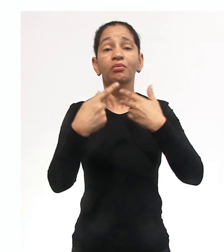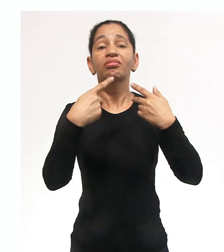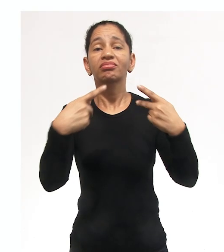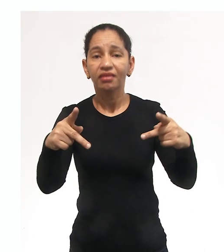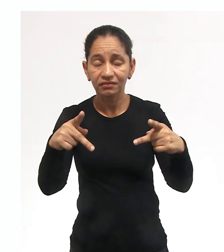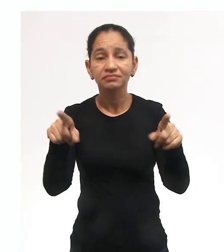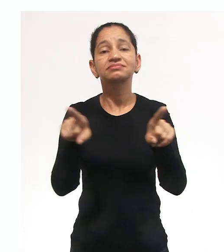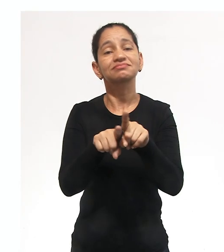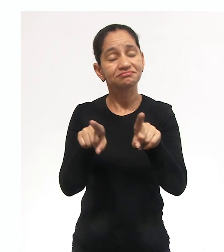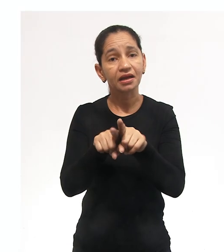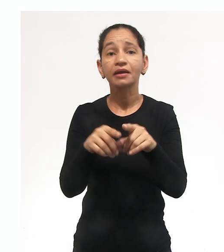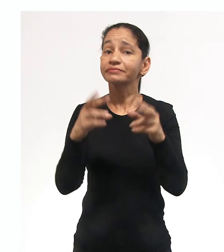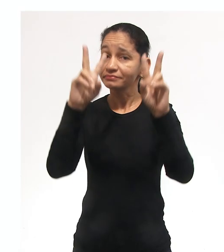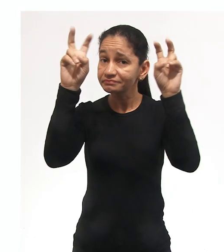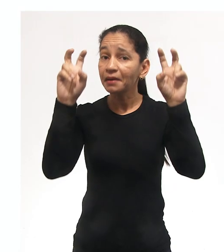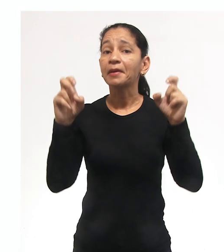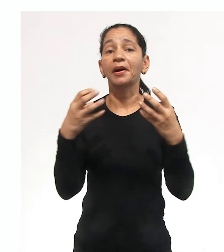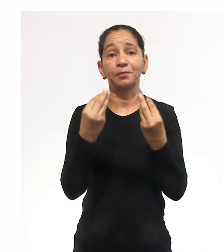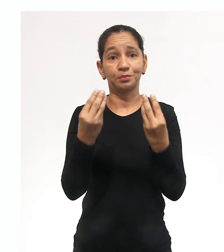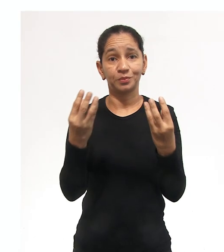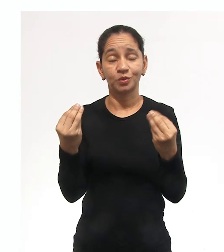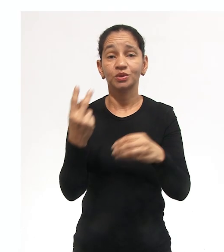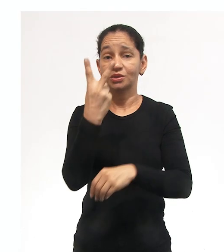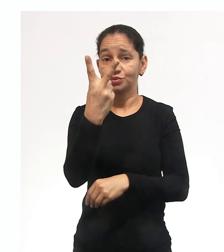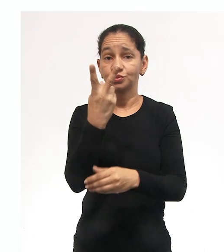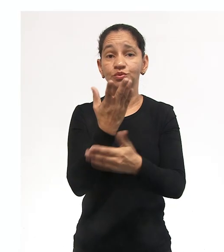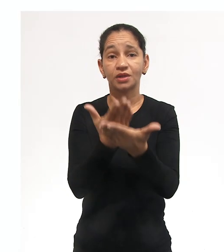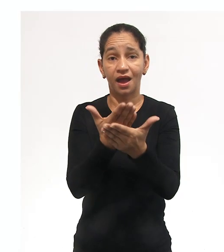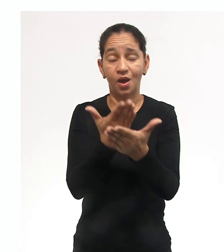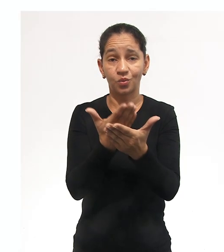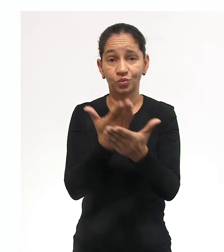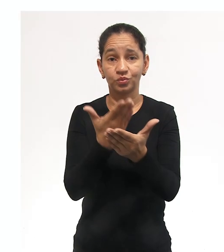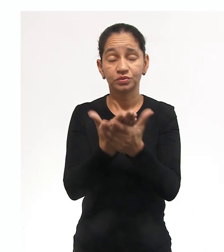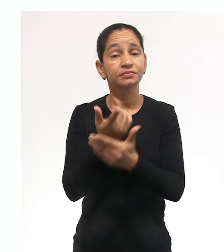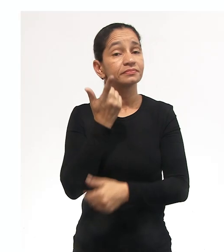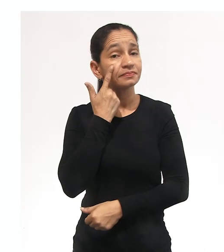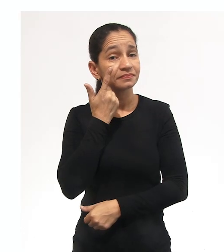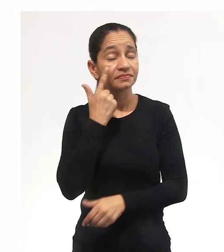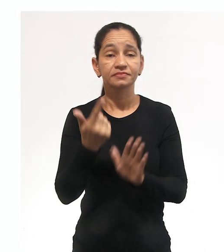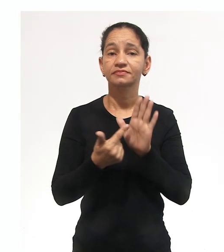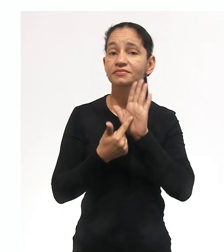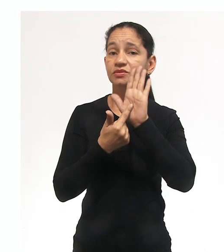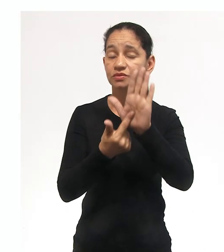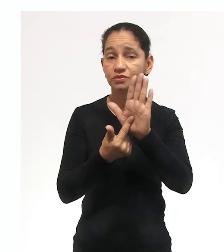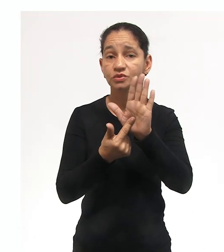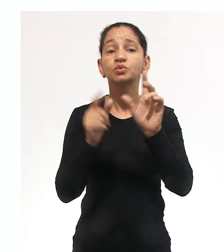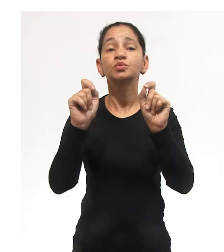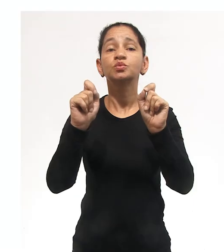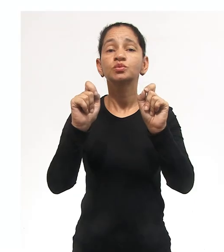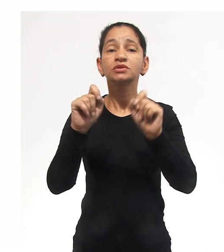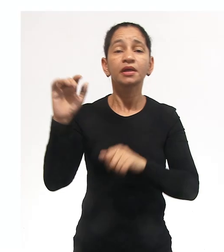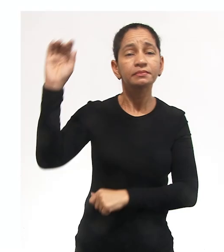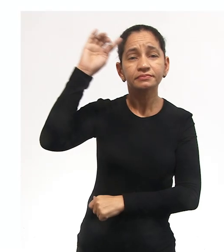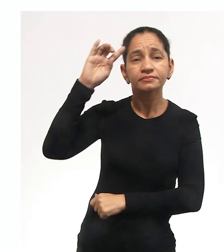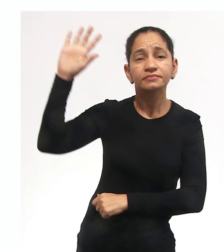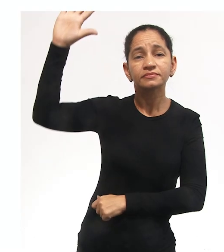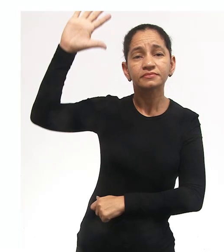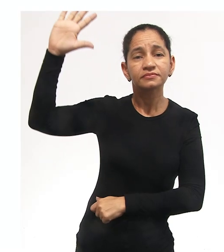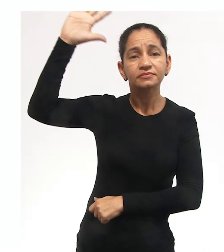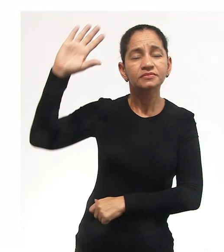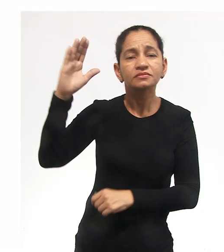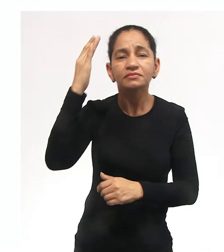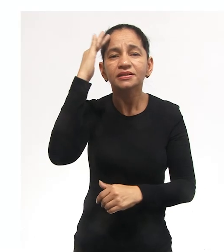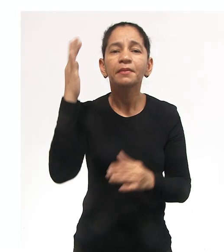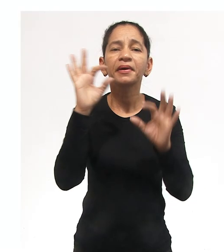do professor. Então, são esses os pontos a serem trabalhados na segunda aula. Trago aqui para vocês